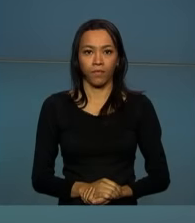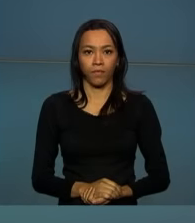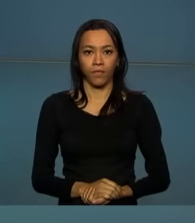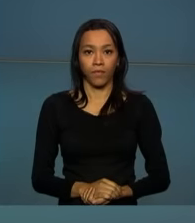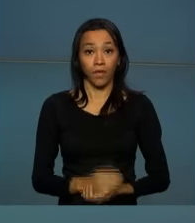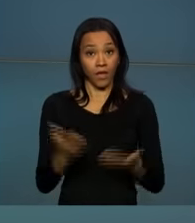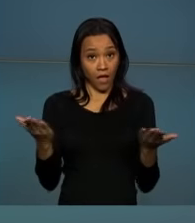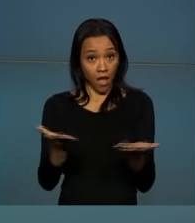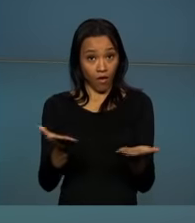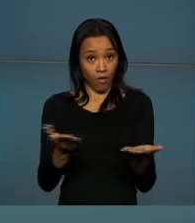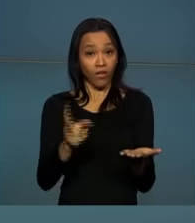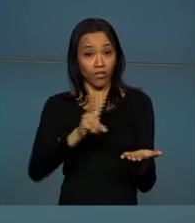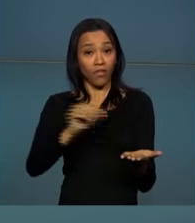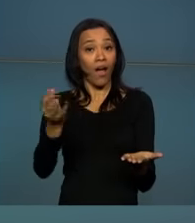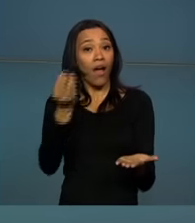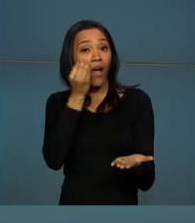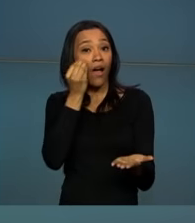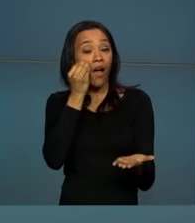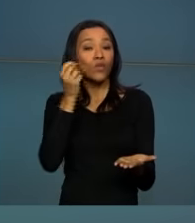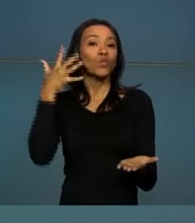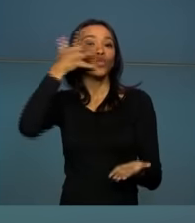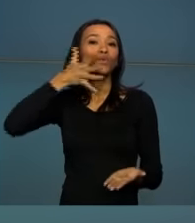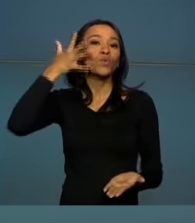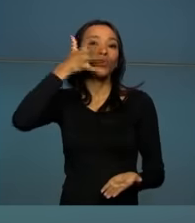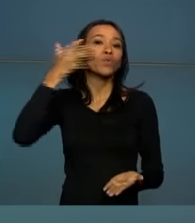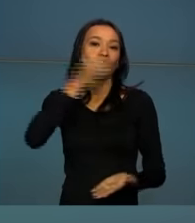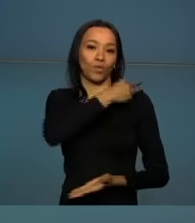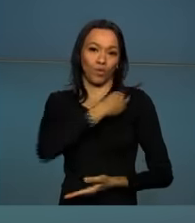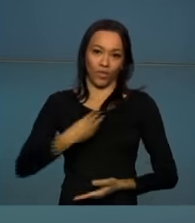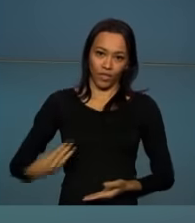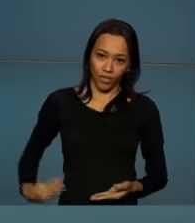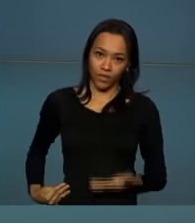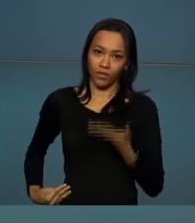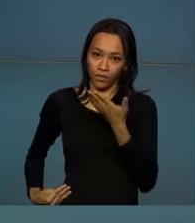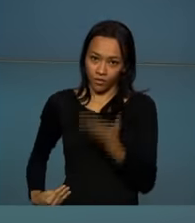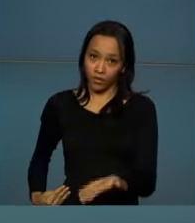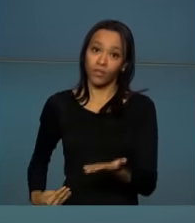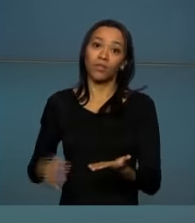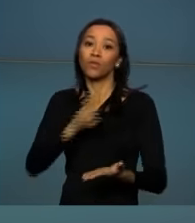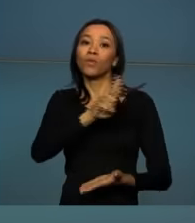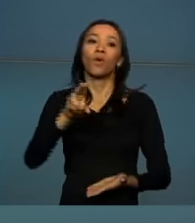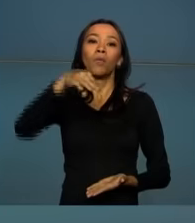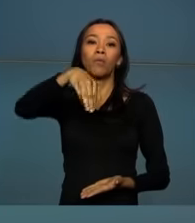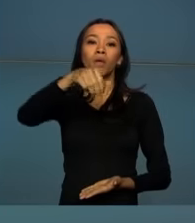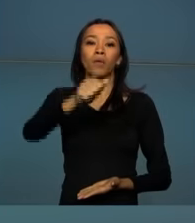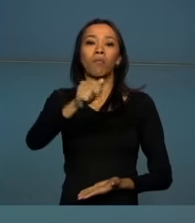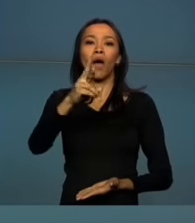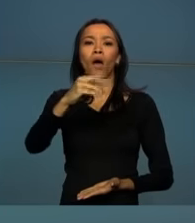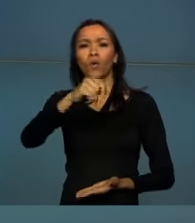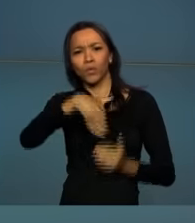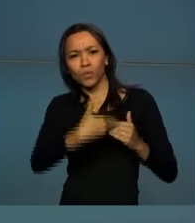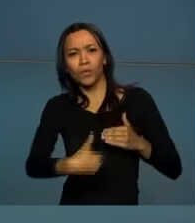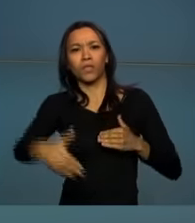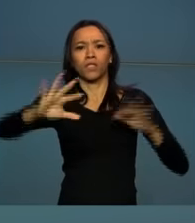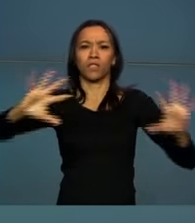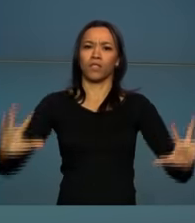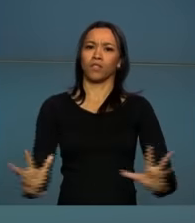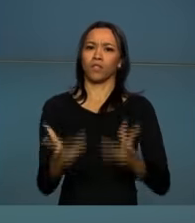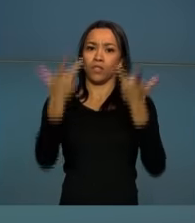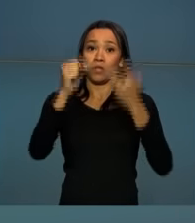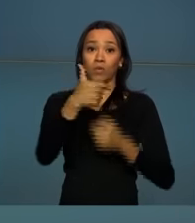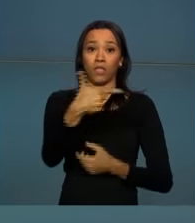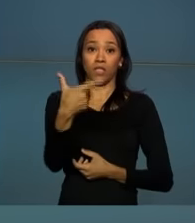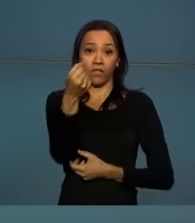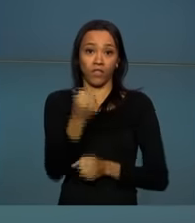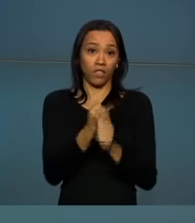E agora nós vamos acompanhar o discurso do ministro das Relações Exteriores, Mauro Vieira, durante a cerimônia de comemoração dos